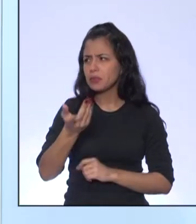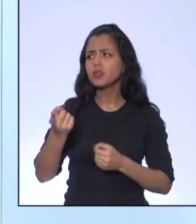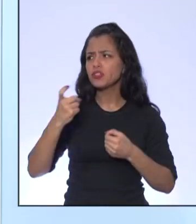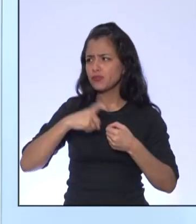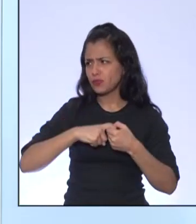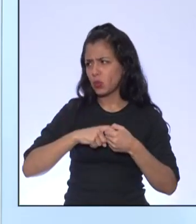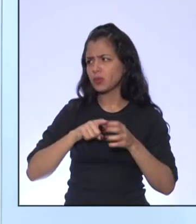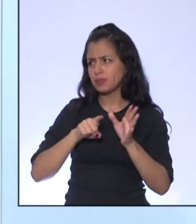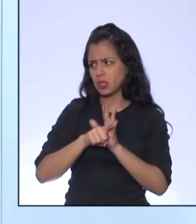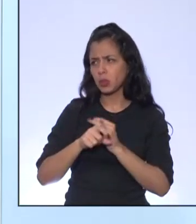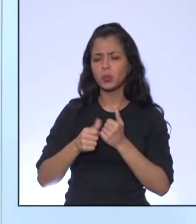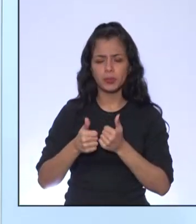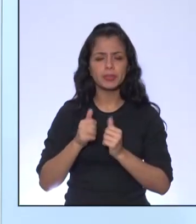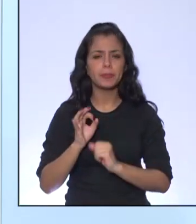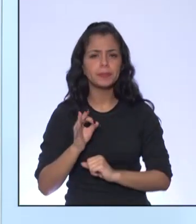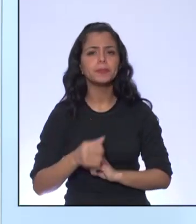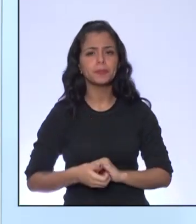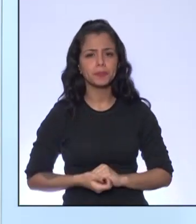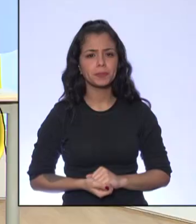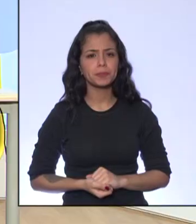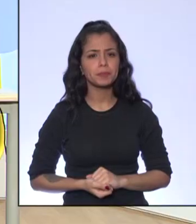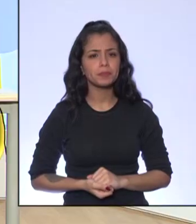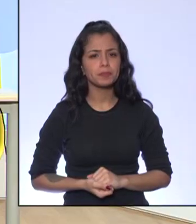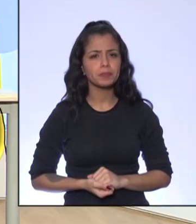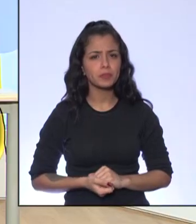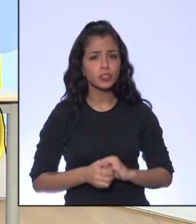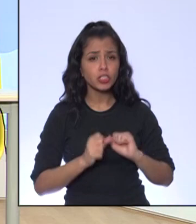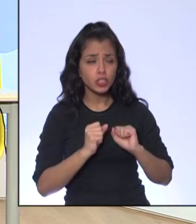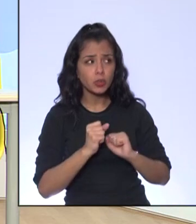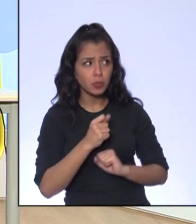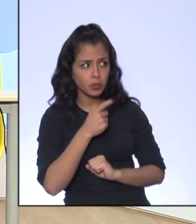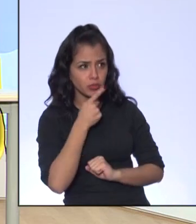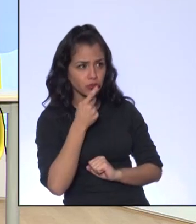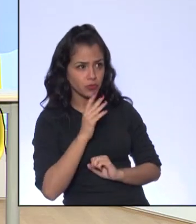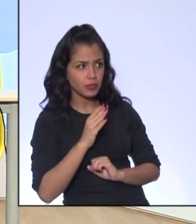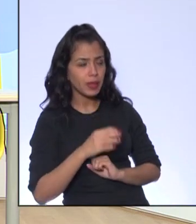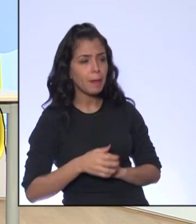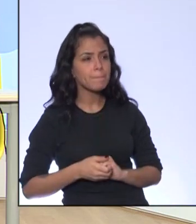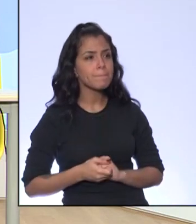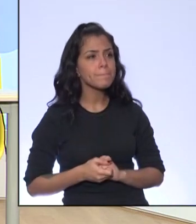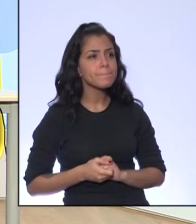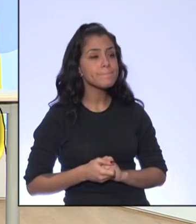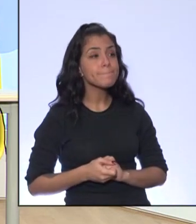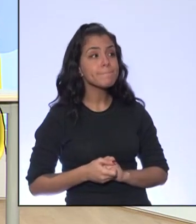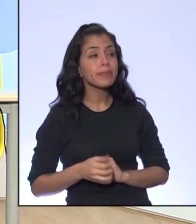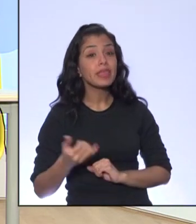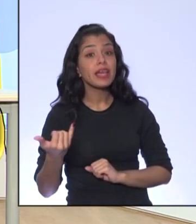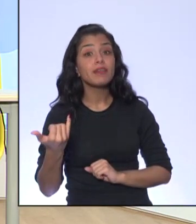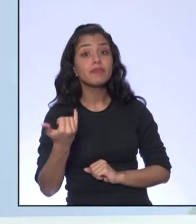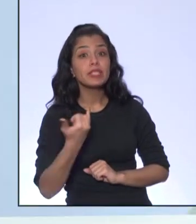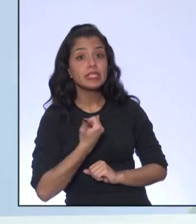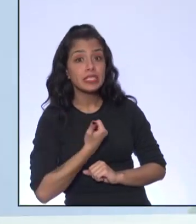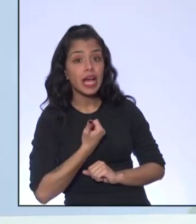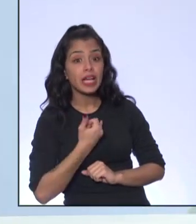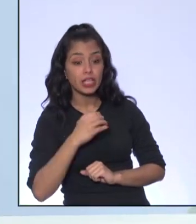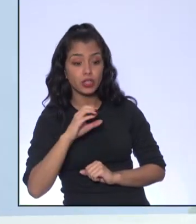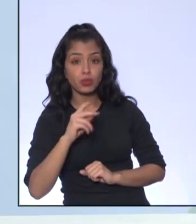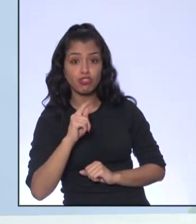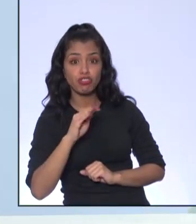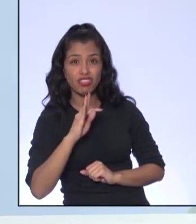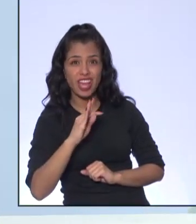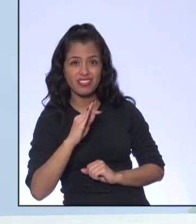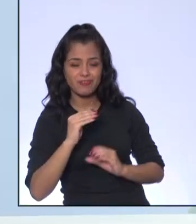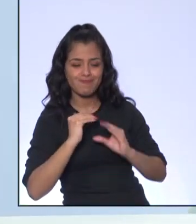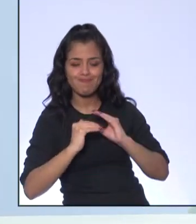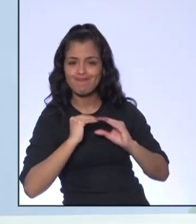retoma as perguntas. Sem problema. Posso falar? Avisaram a gente que está com um probleminha, Roberta, no chat,